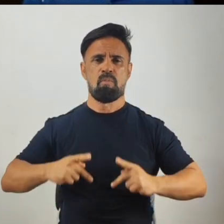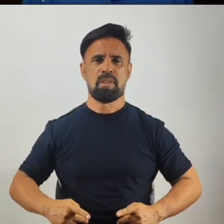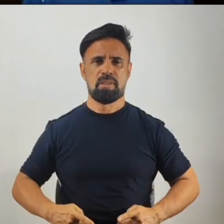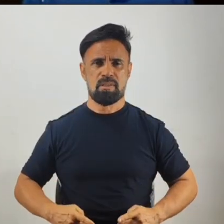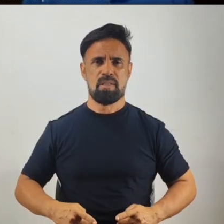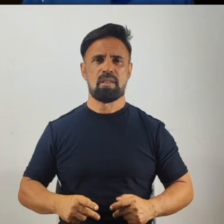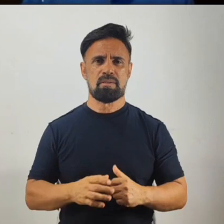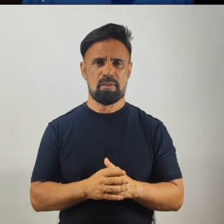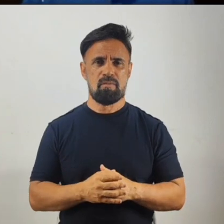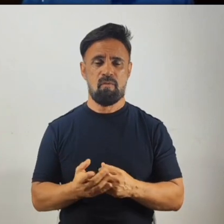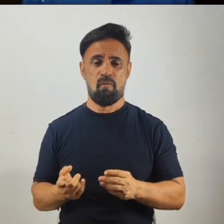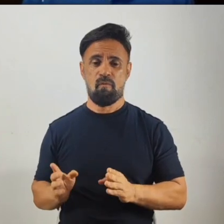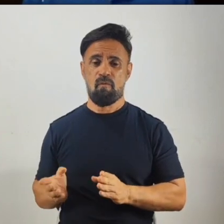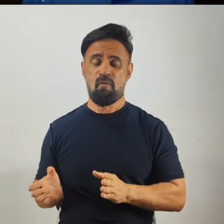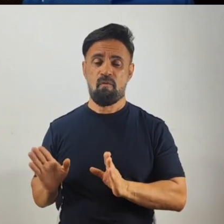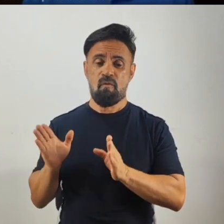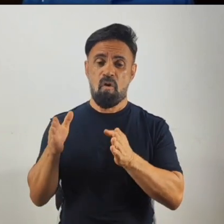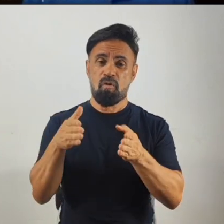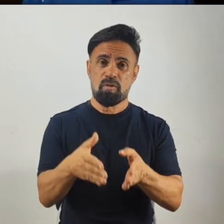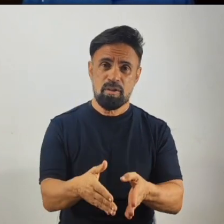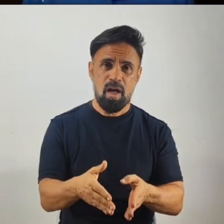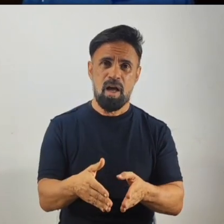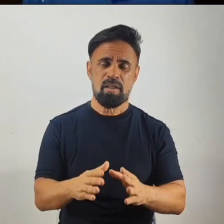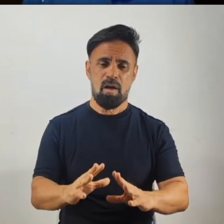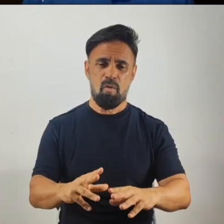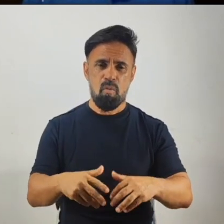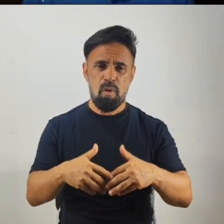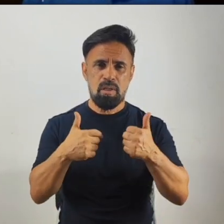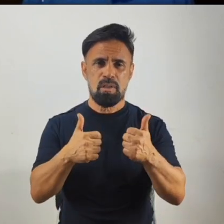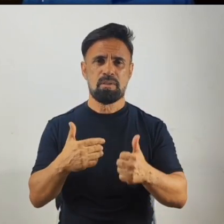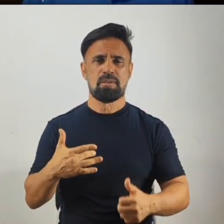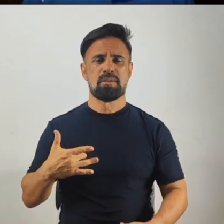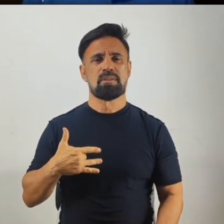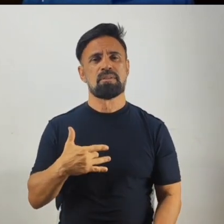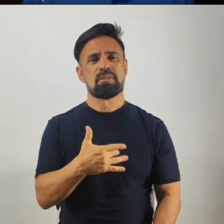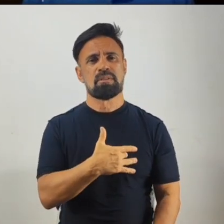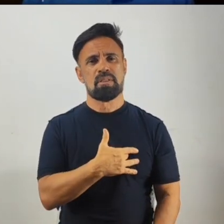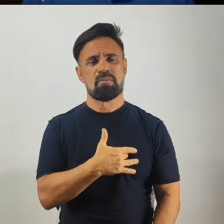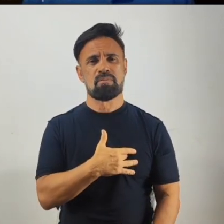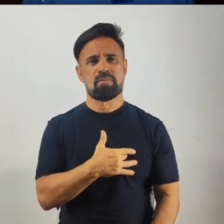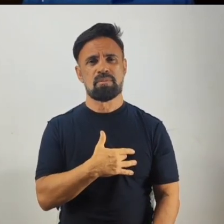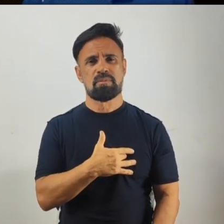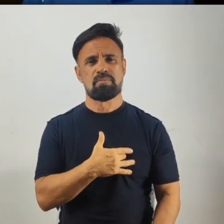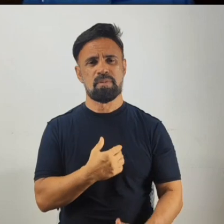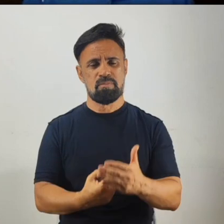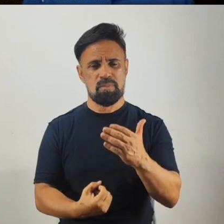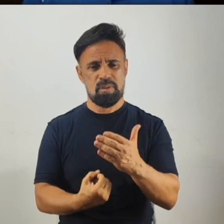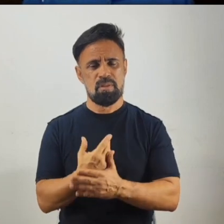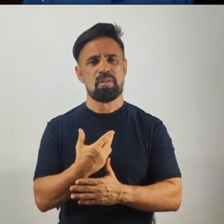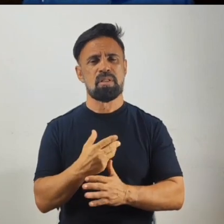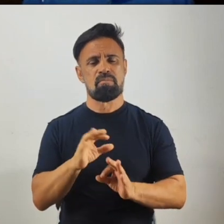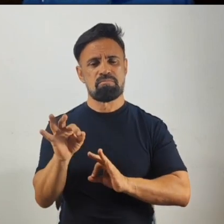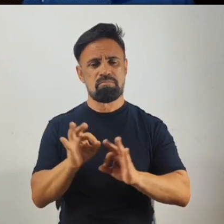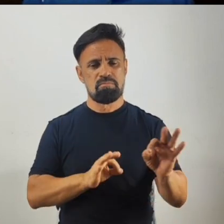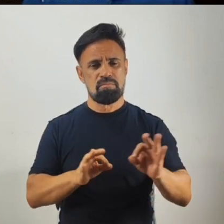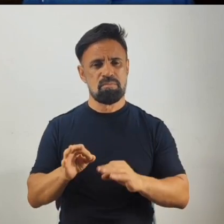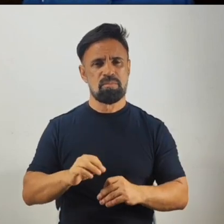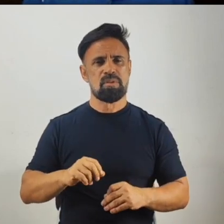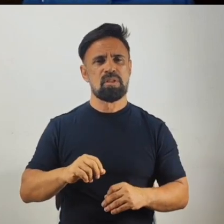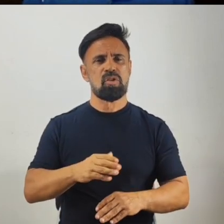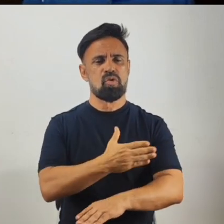assistência humanizada, voltada para a melhoria da qualidade em saúde e